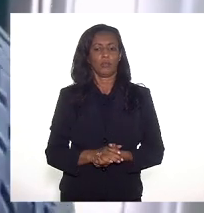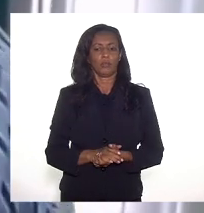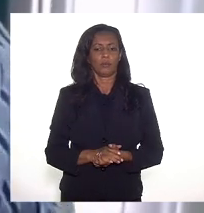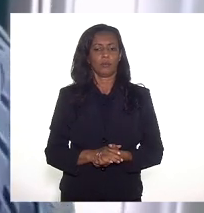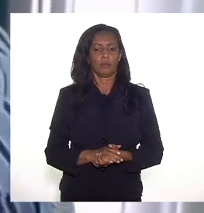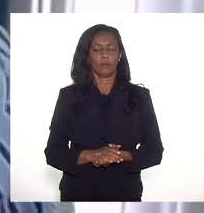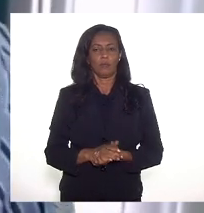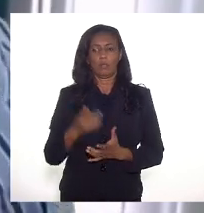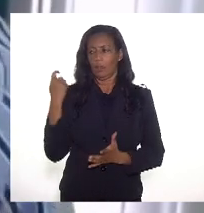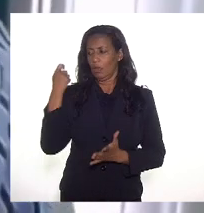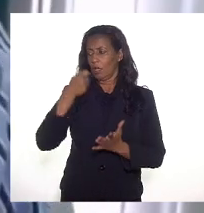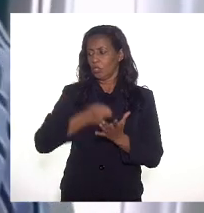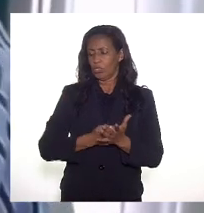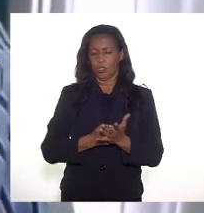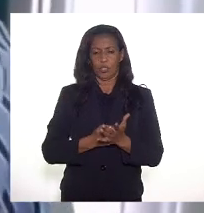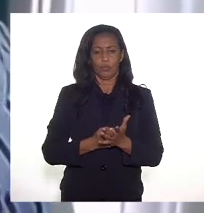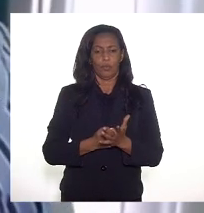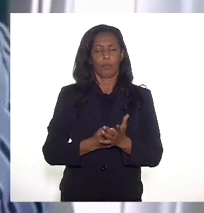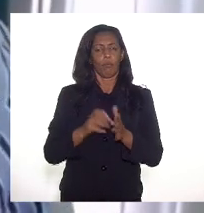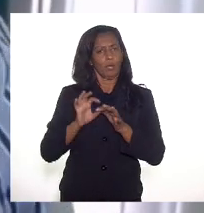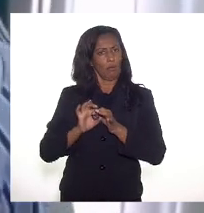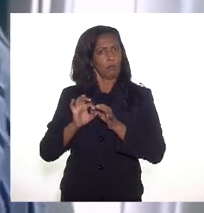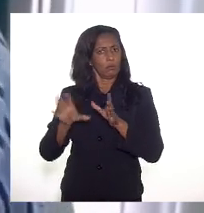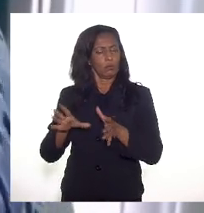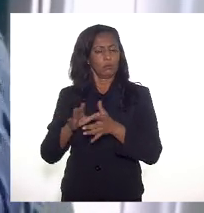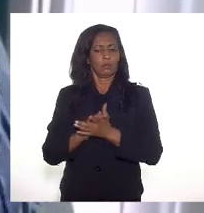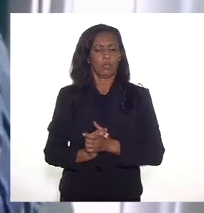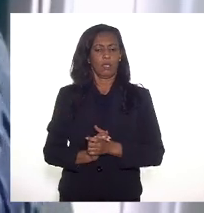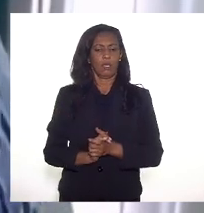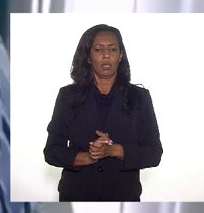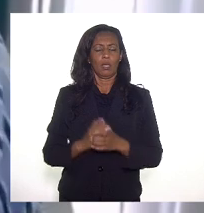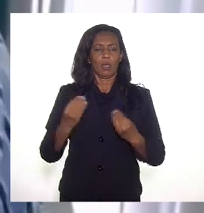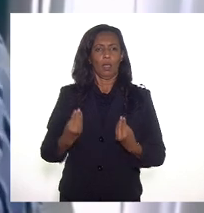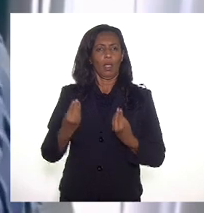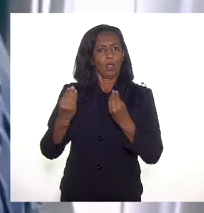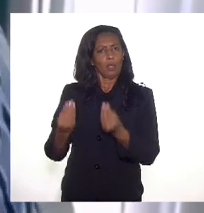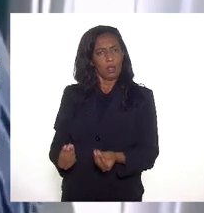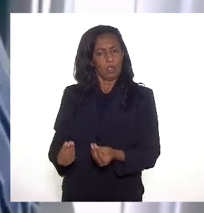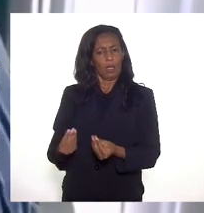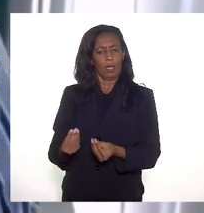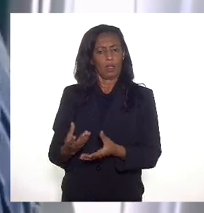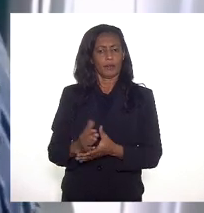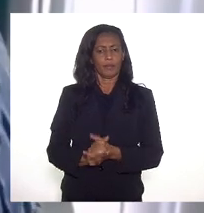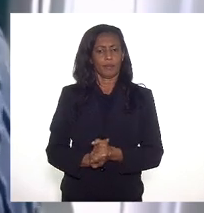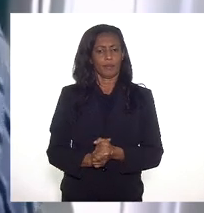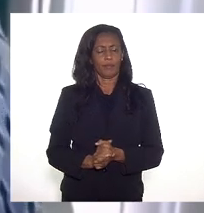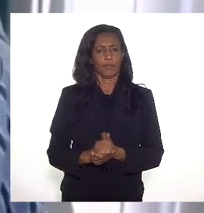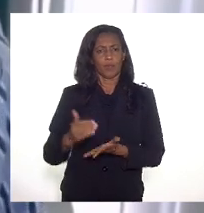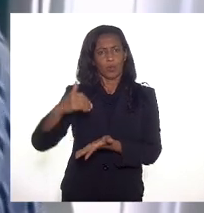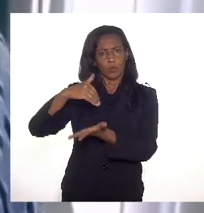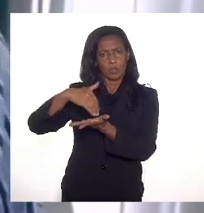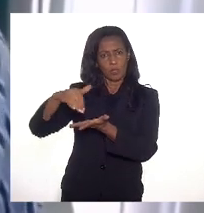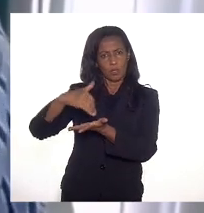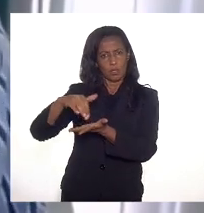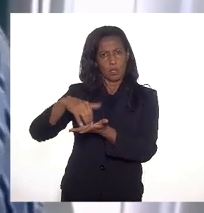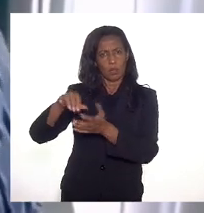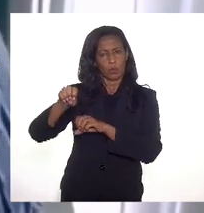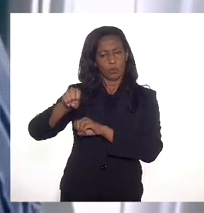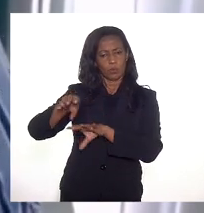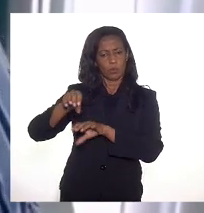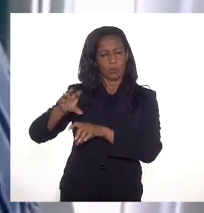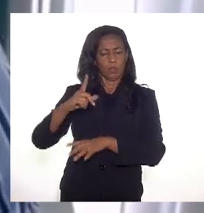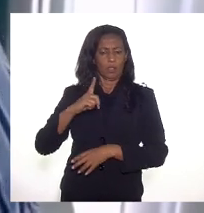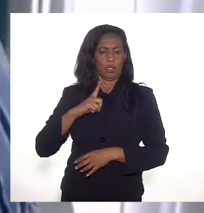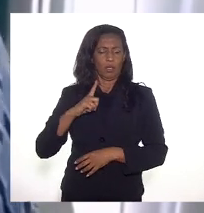não é um projeto, digamos, taxativo, é um projeto autorizativo, né, que prevê e tem que prever mesmo que o secretário de Educação